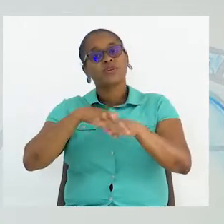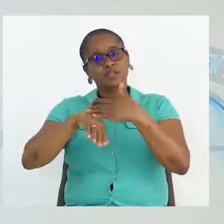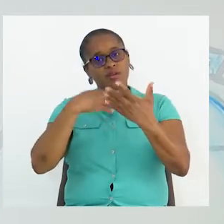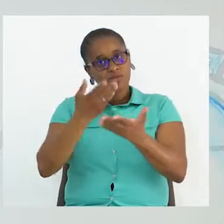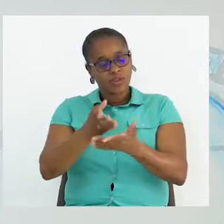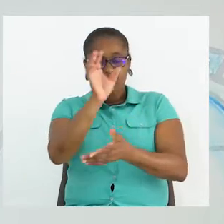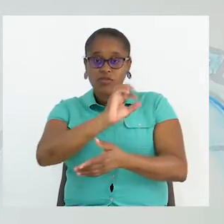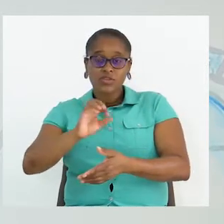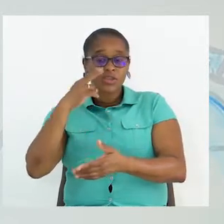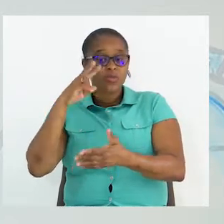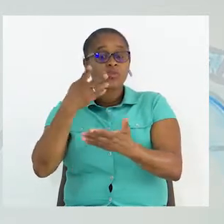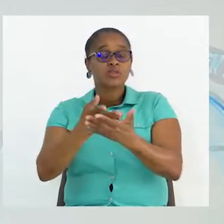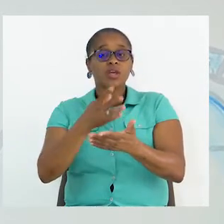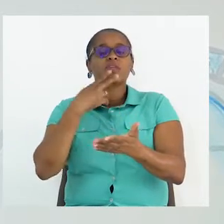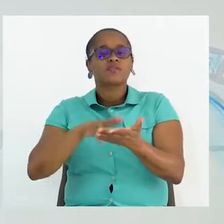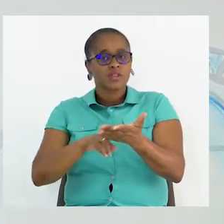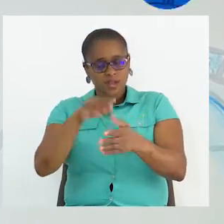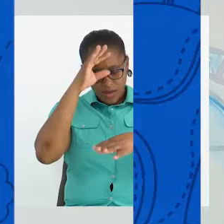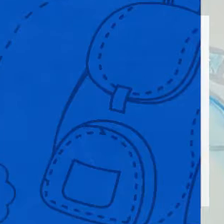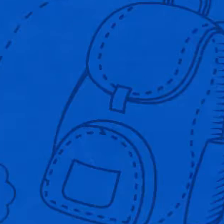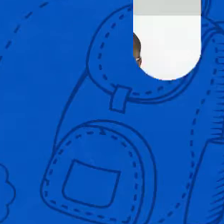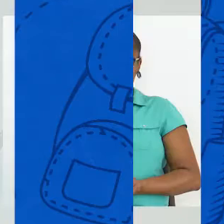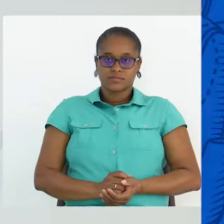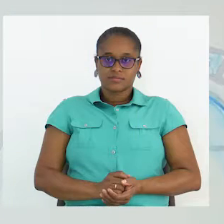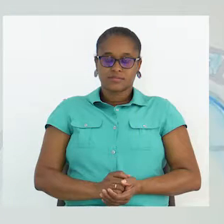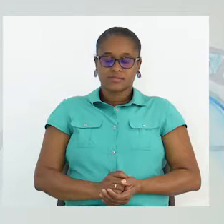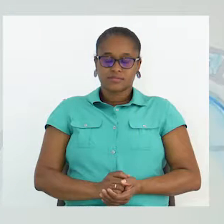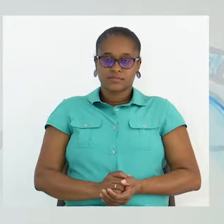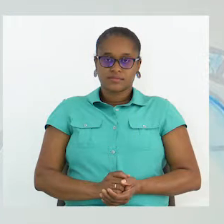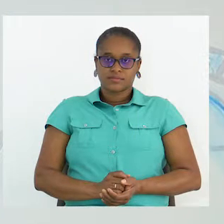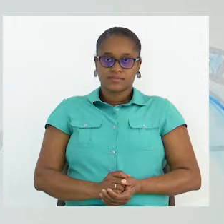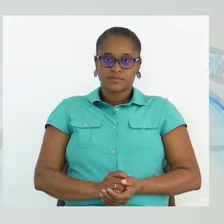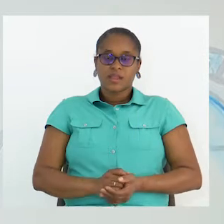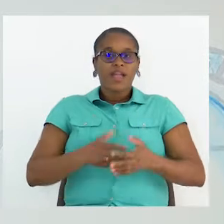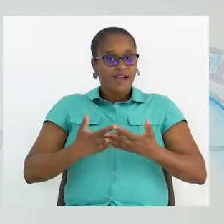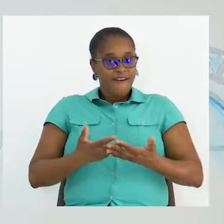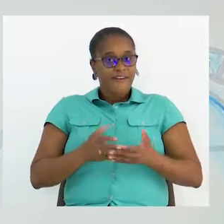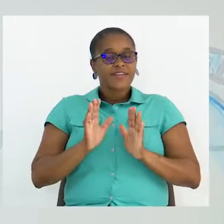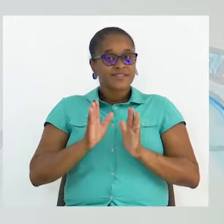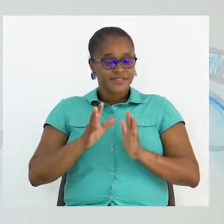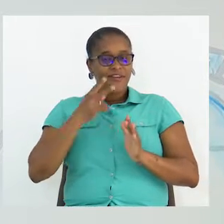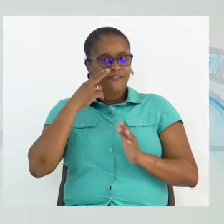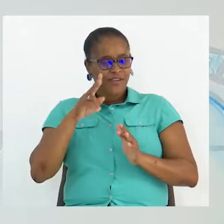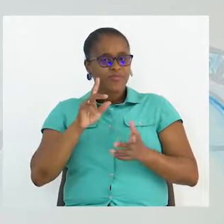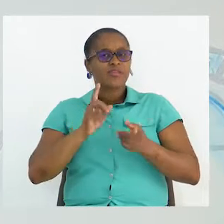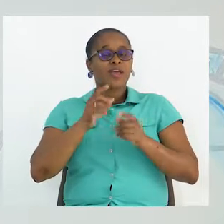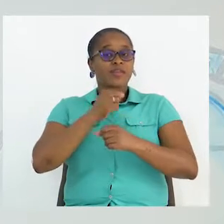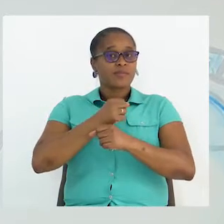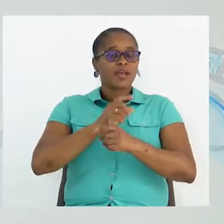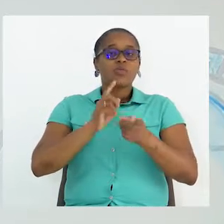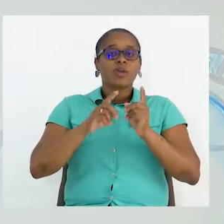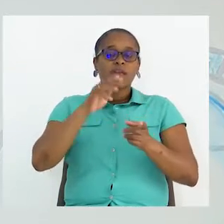mostrar que vocês realmente aprenderam. Agora que já vimos o que são